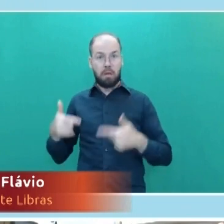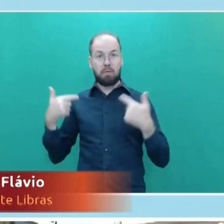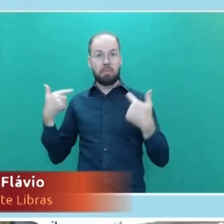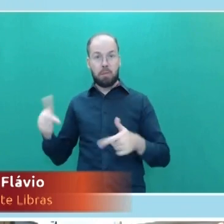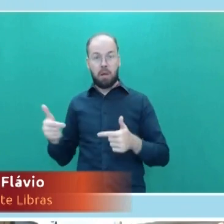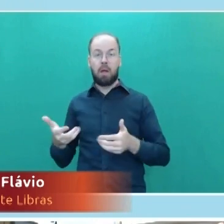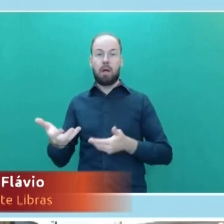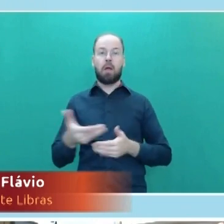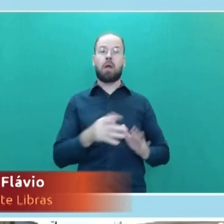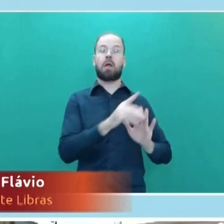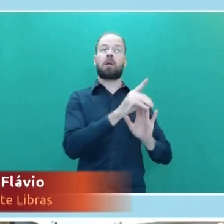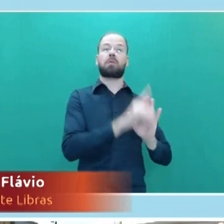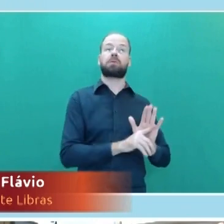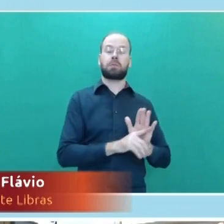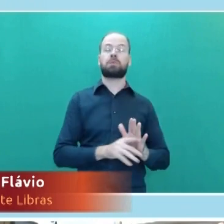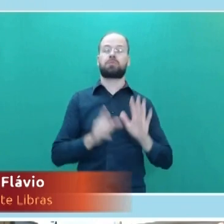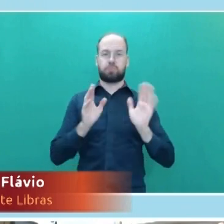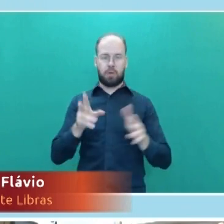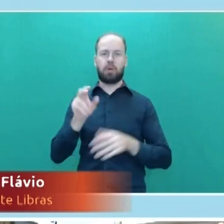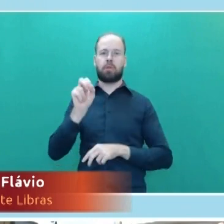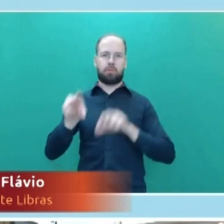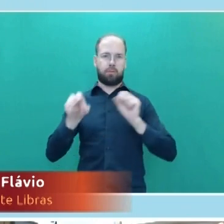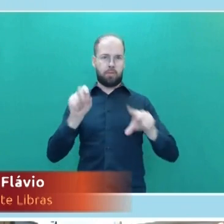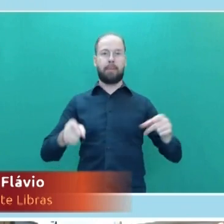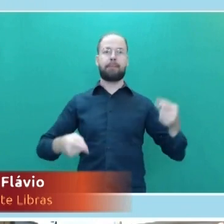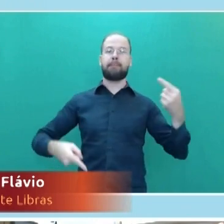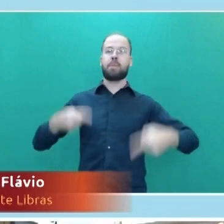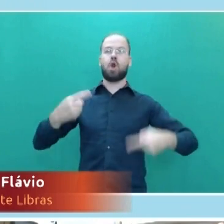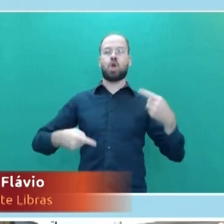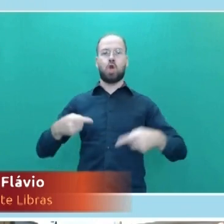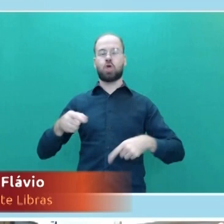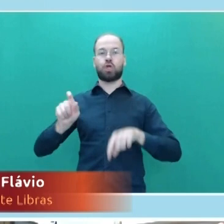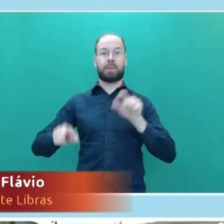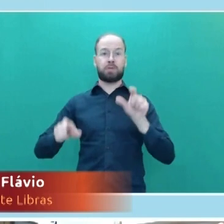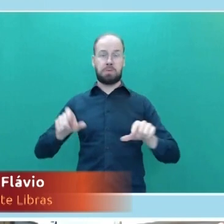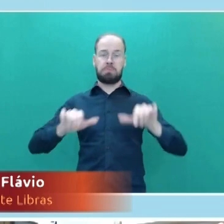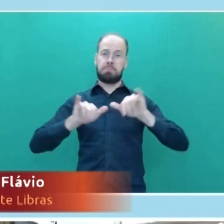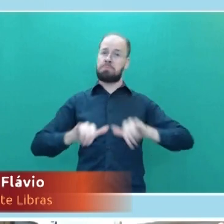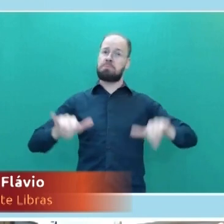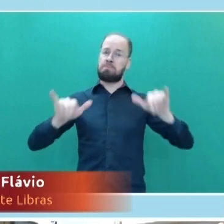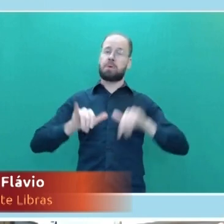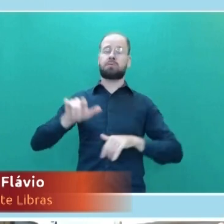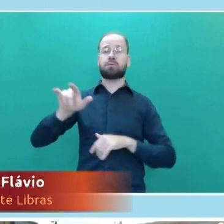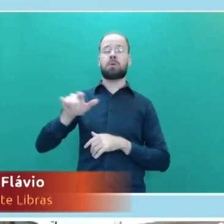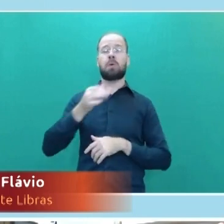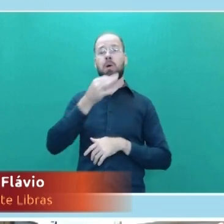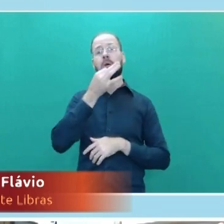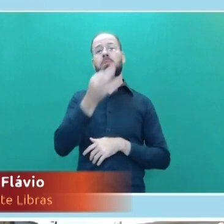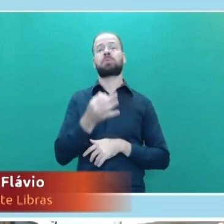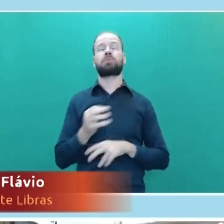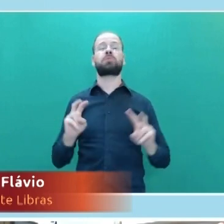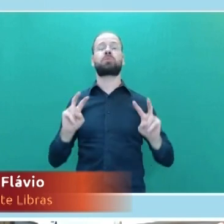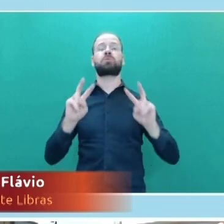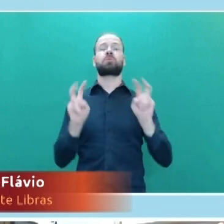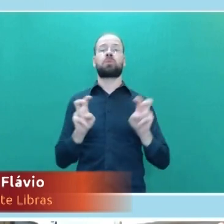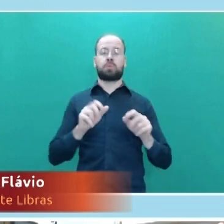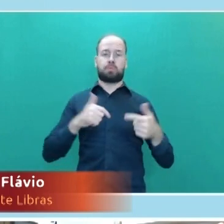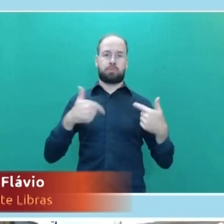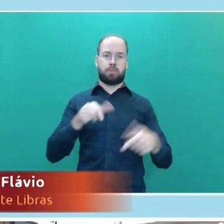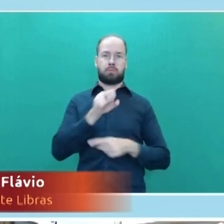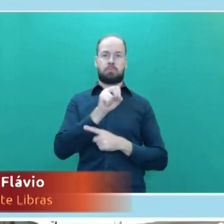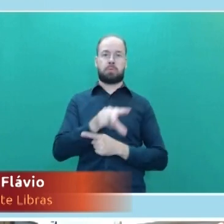que a gente já ouviu alguns políticos, inclusive, citando. Queria que você fizesse a sua análise também a respeito do nosso cenário hoje no mercado de